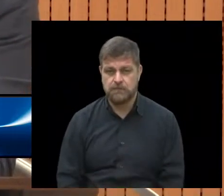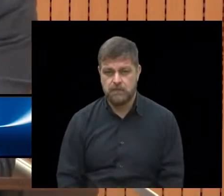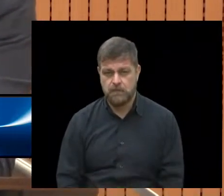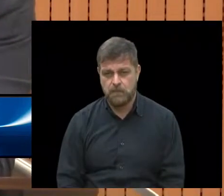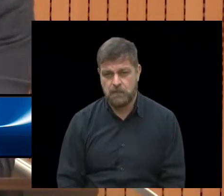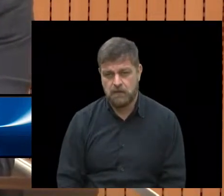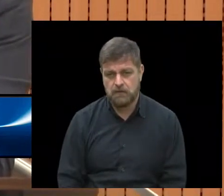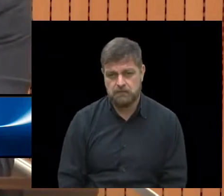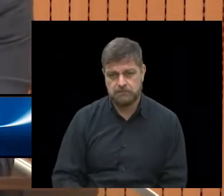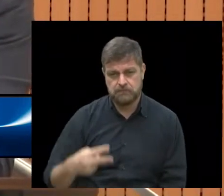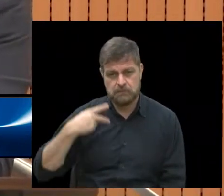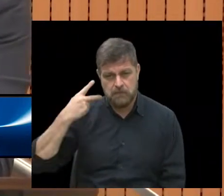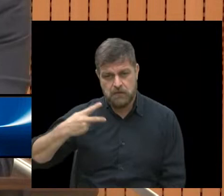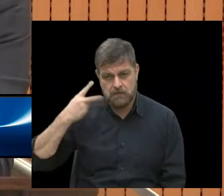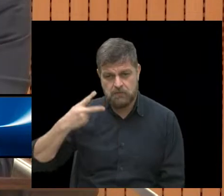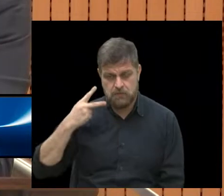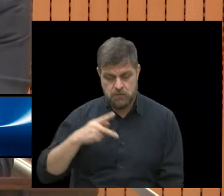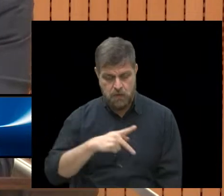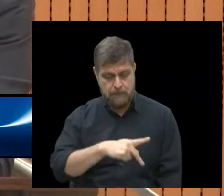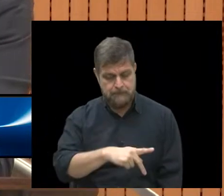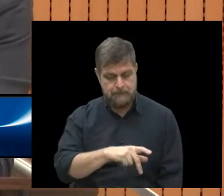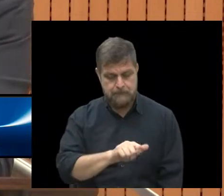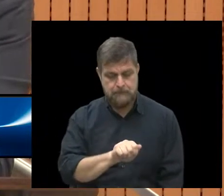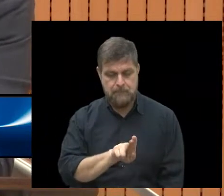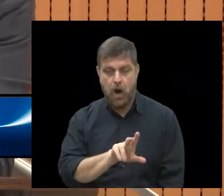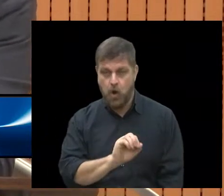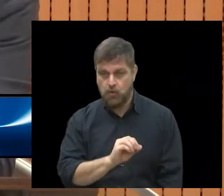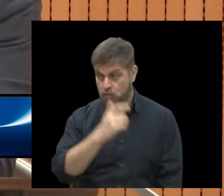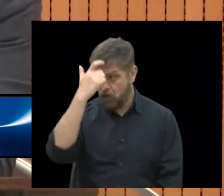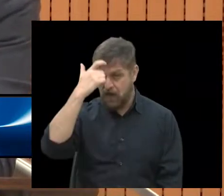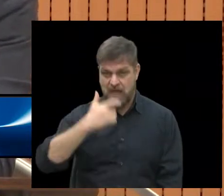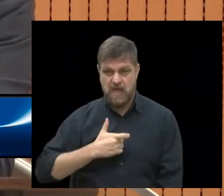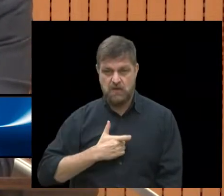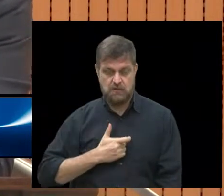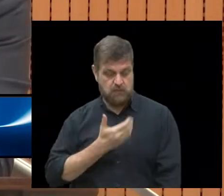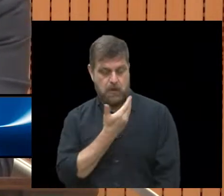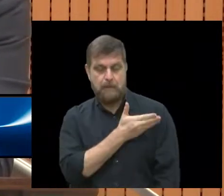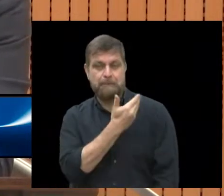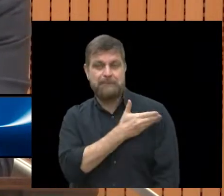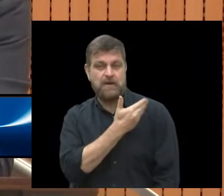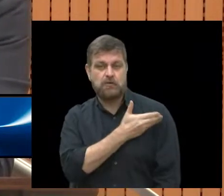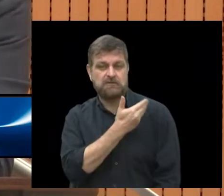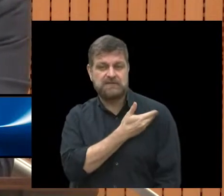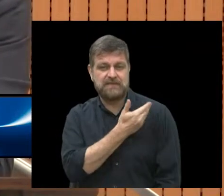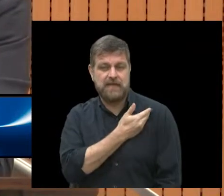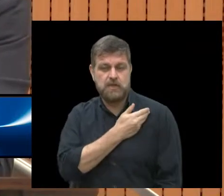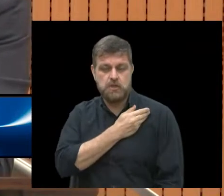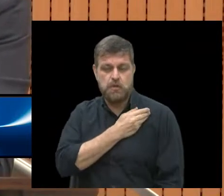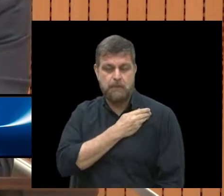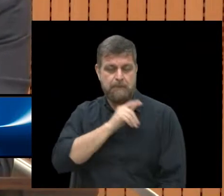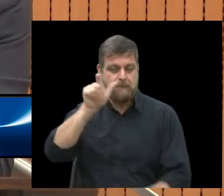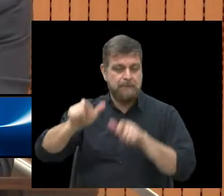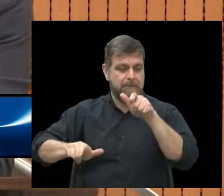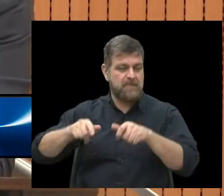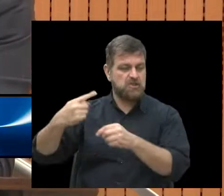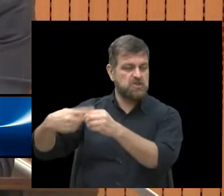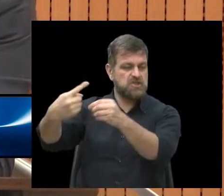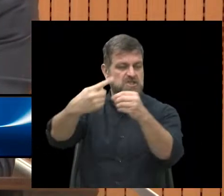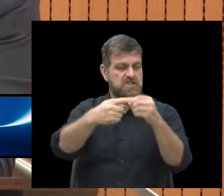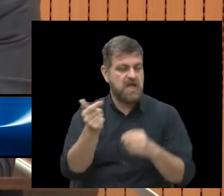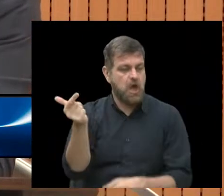Certamente, vereador Paulo Galtério, eu não fui xenófobo, como o senhor mencionou. A